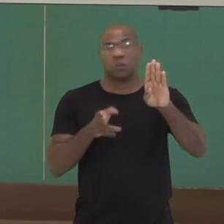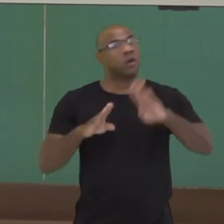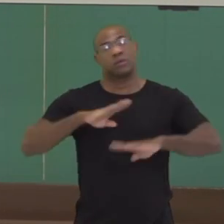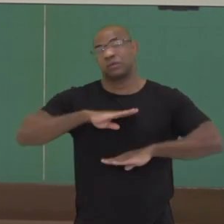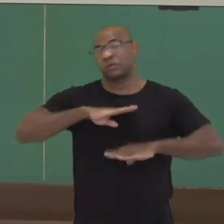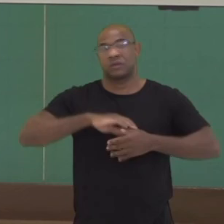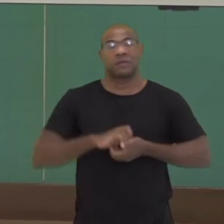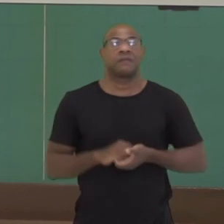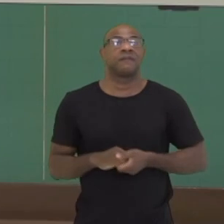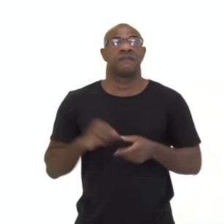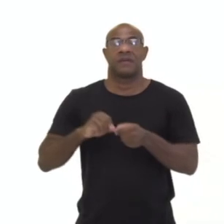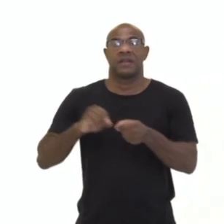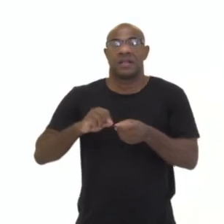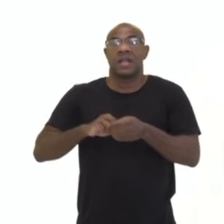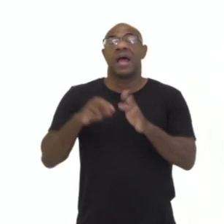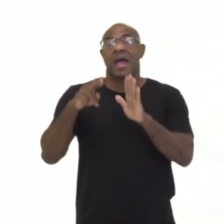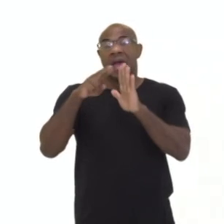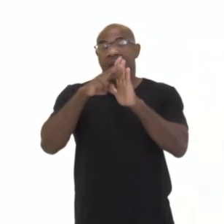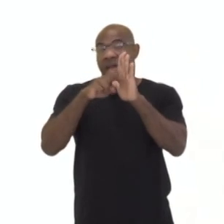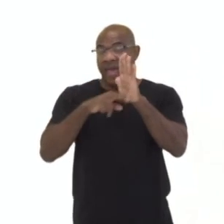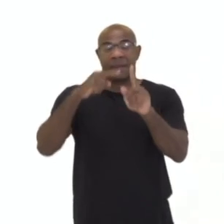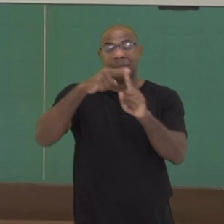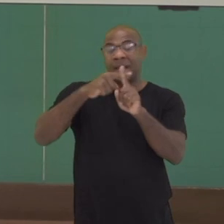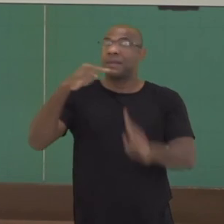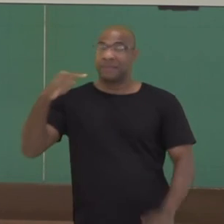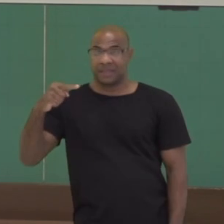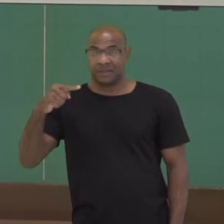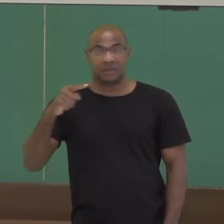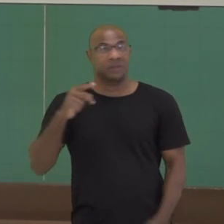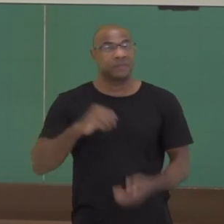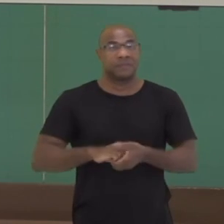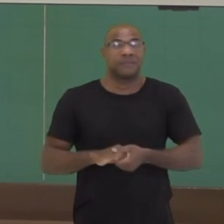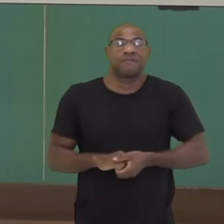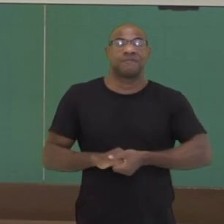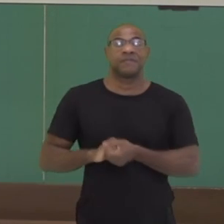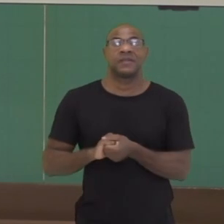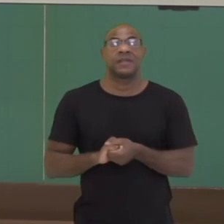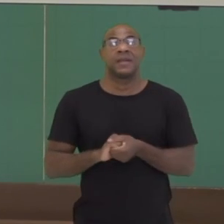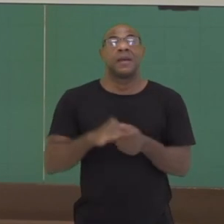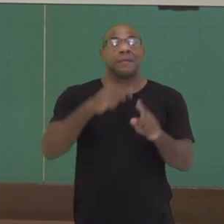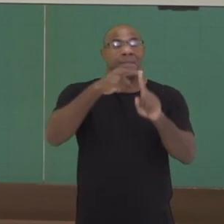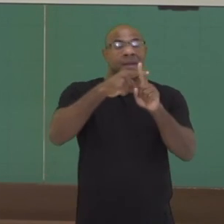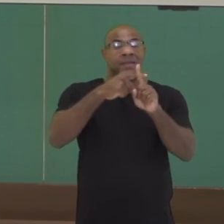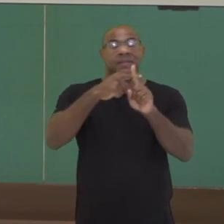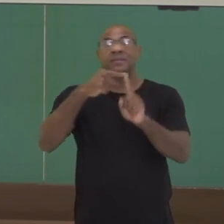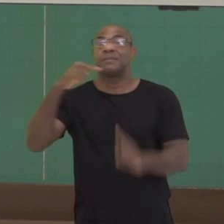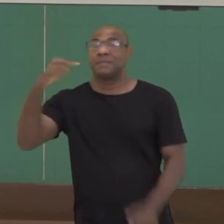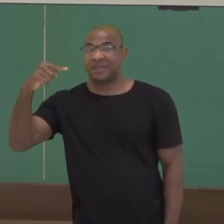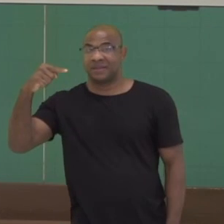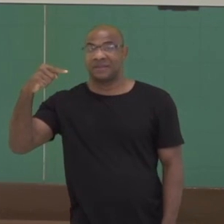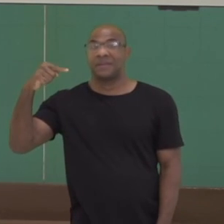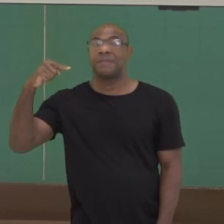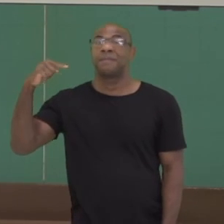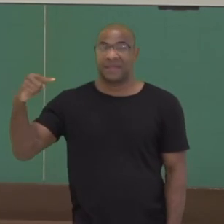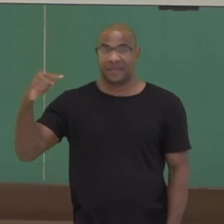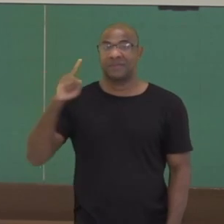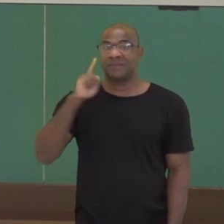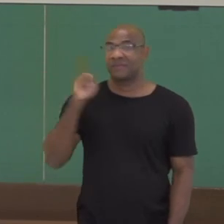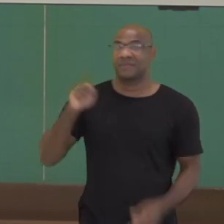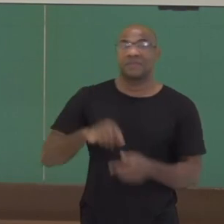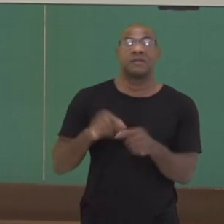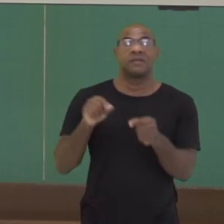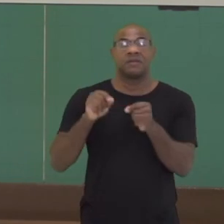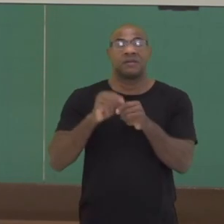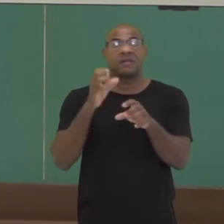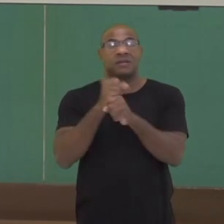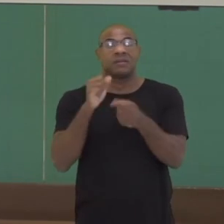fazer primeiro o jogo do sinal, a regra do sinal, mais com menos, menos. Na sequência, nós vamos calcular